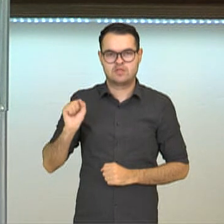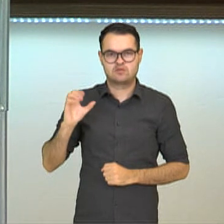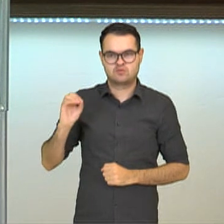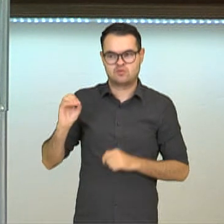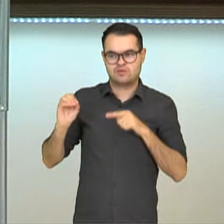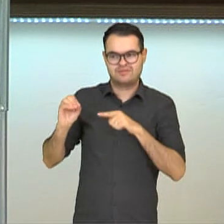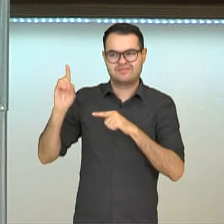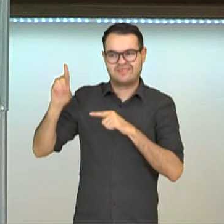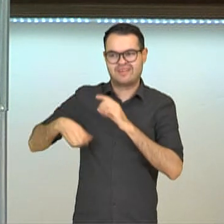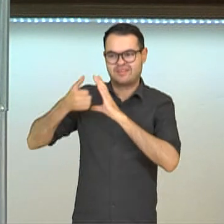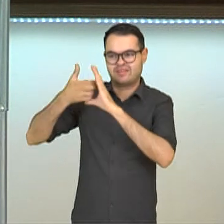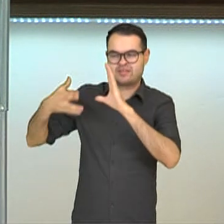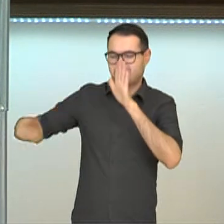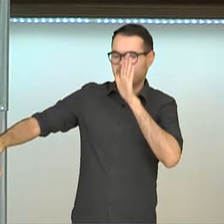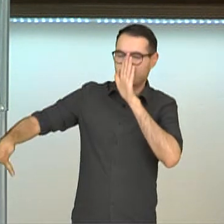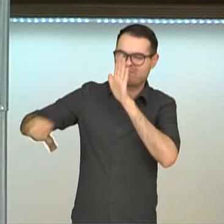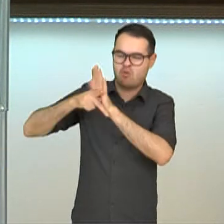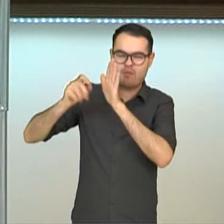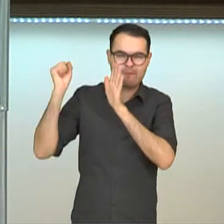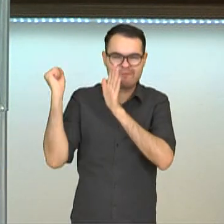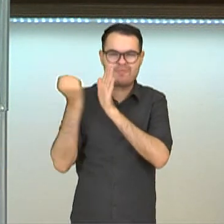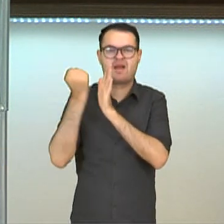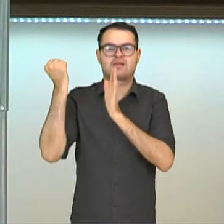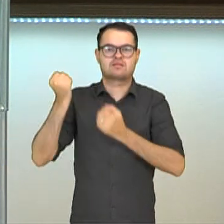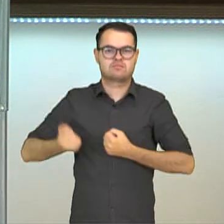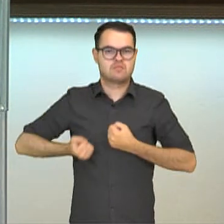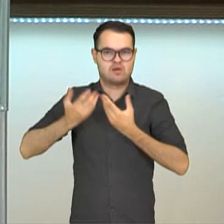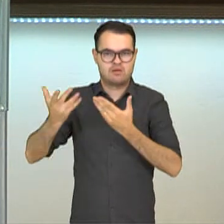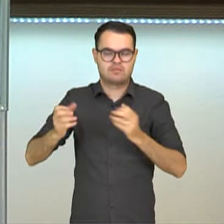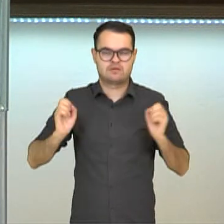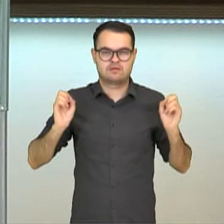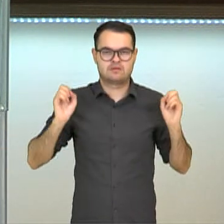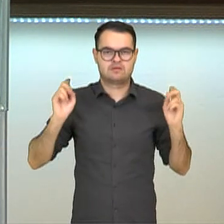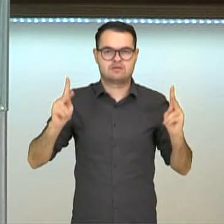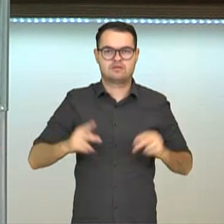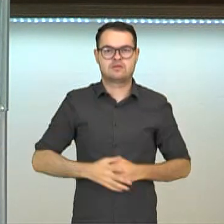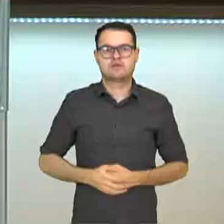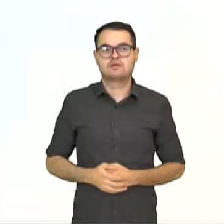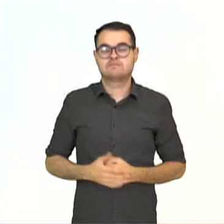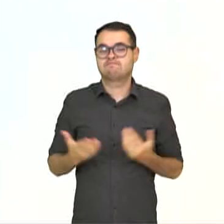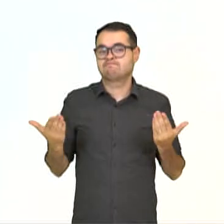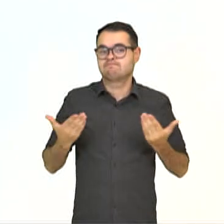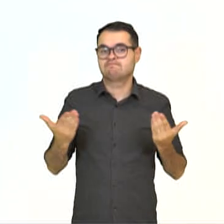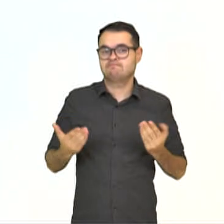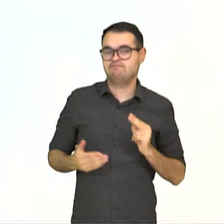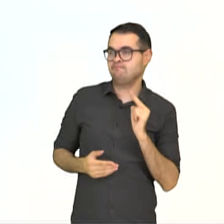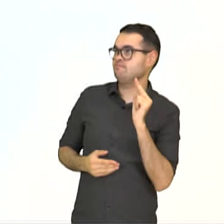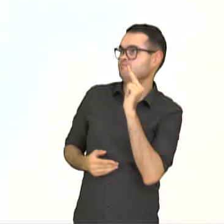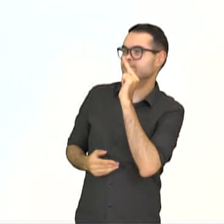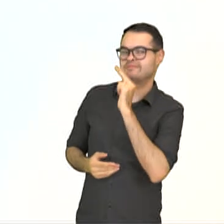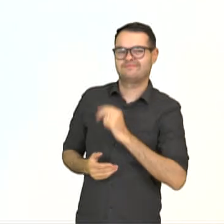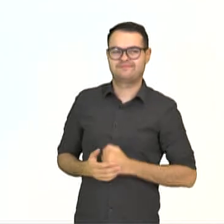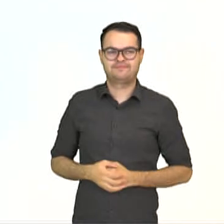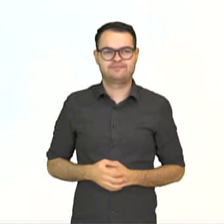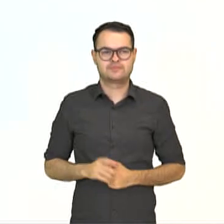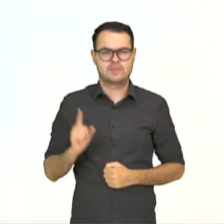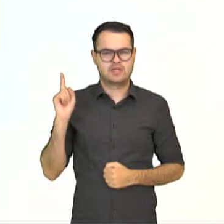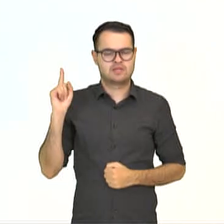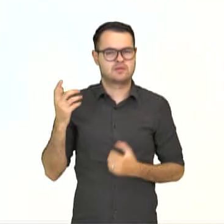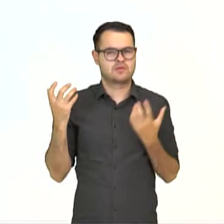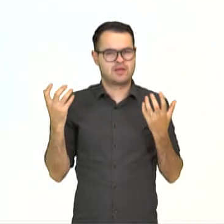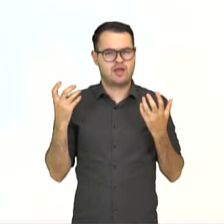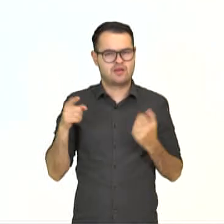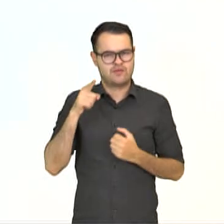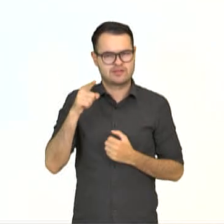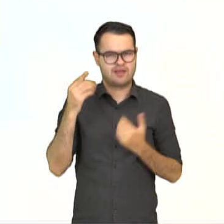o que caracterizam os poemas, ok? Vamos fazer uma leitura aqui. Neste caso, eu quero que